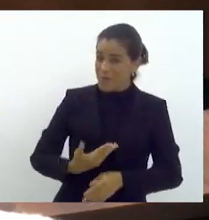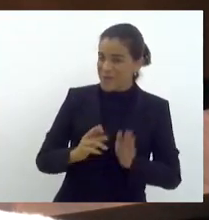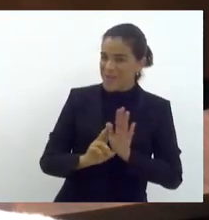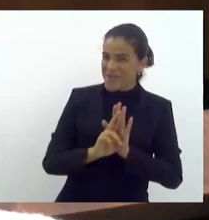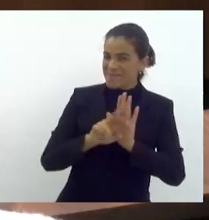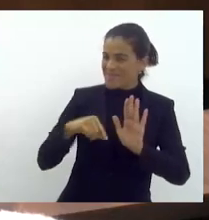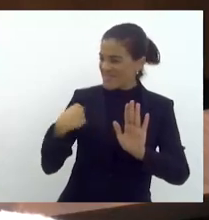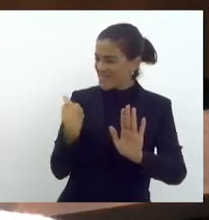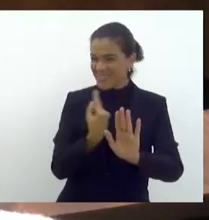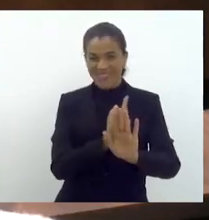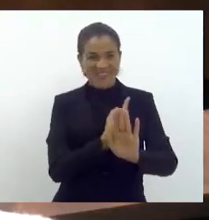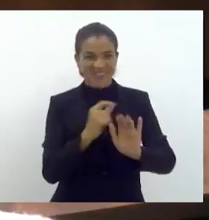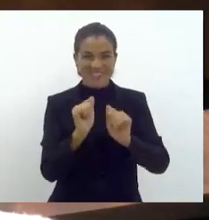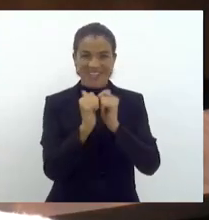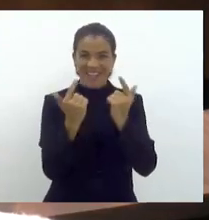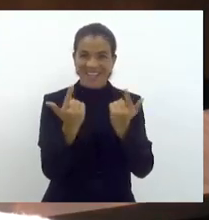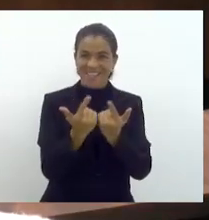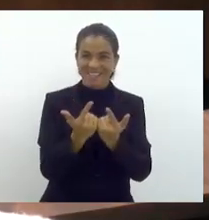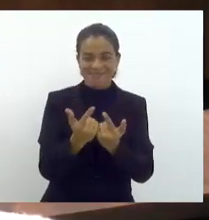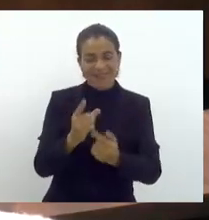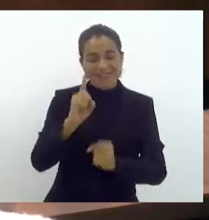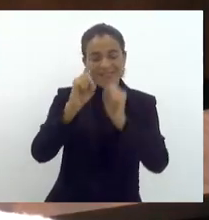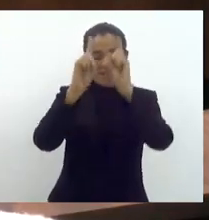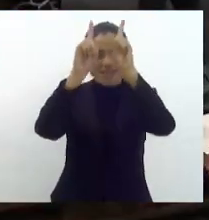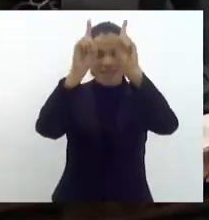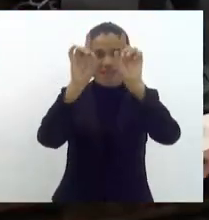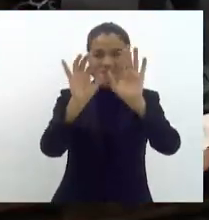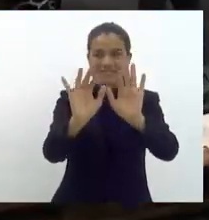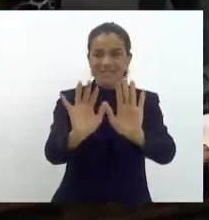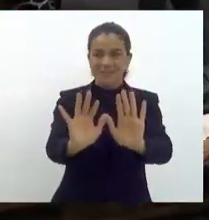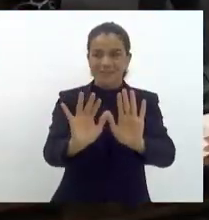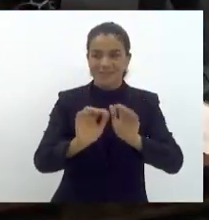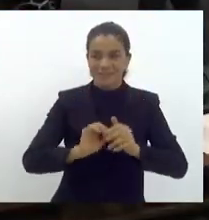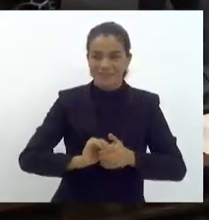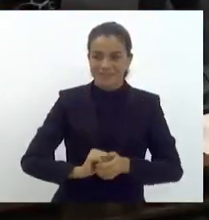todos nós aqui da alerj Deus o abençoe